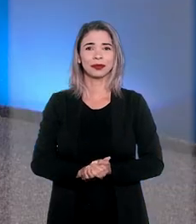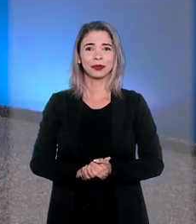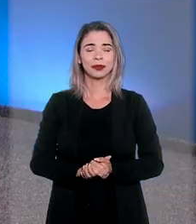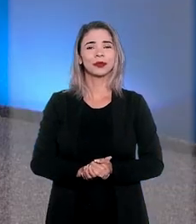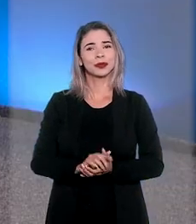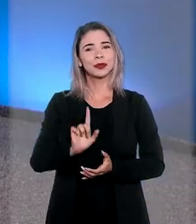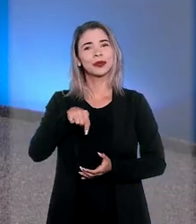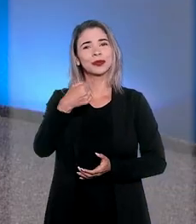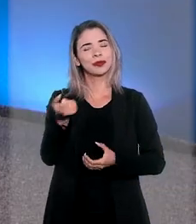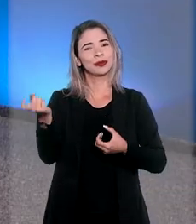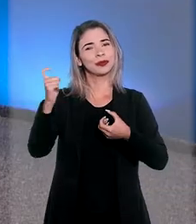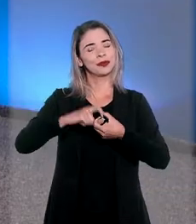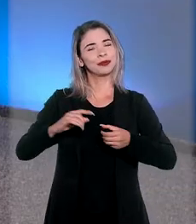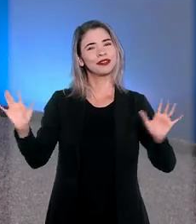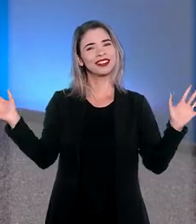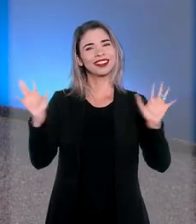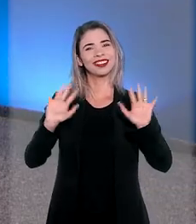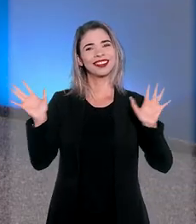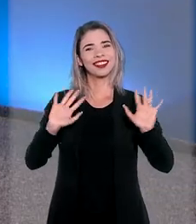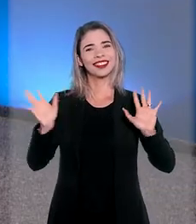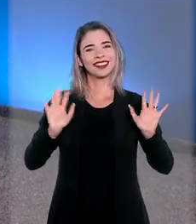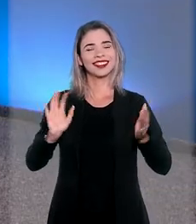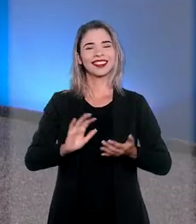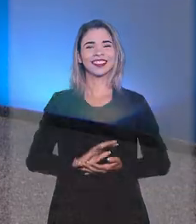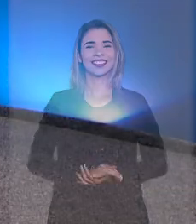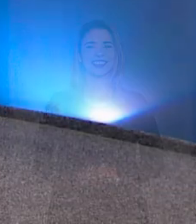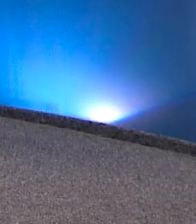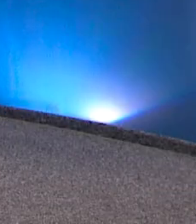A gente volta semana que vem. Tchau, tchau!